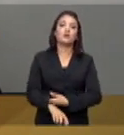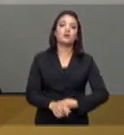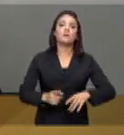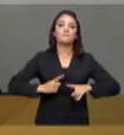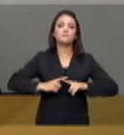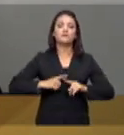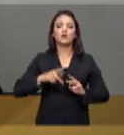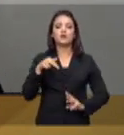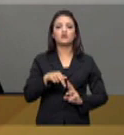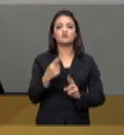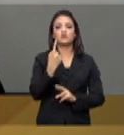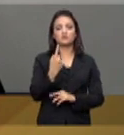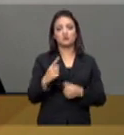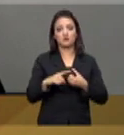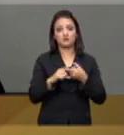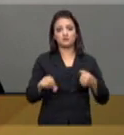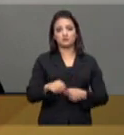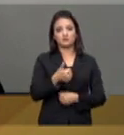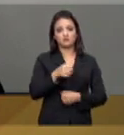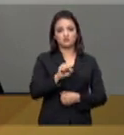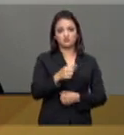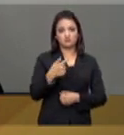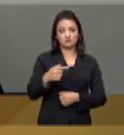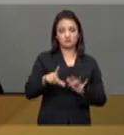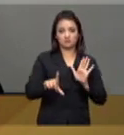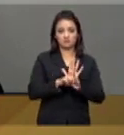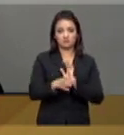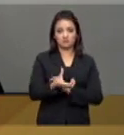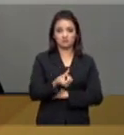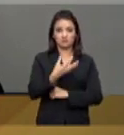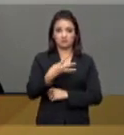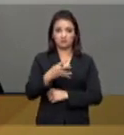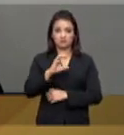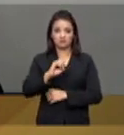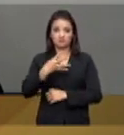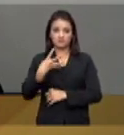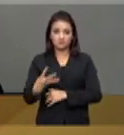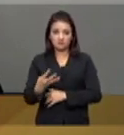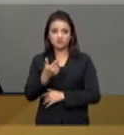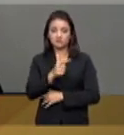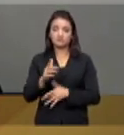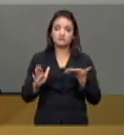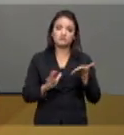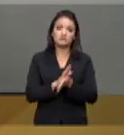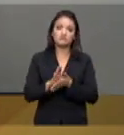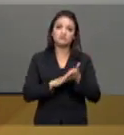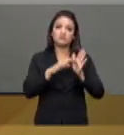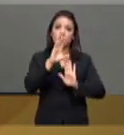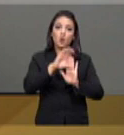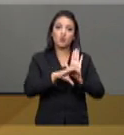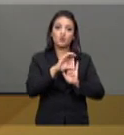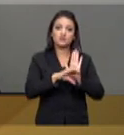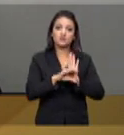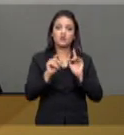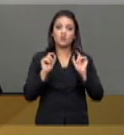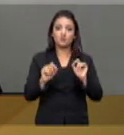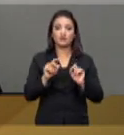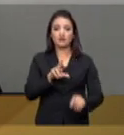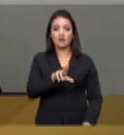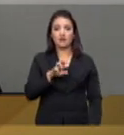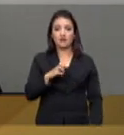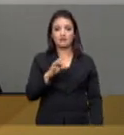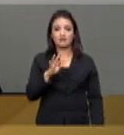artigo 187 da Lei de 6.404, aspas, não se estabelece qualquer conceito para receita bruta,